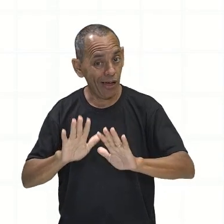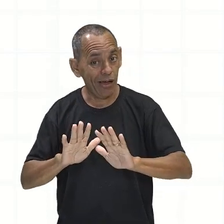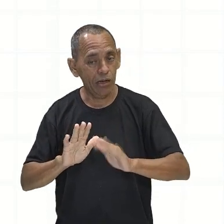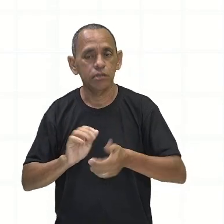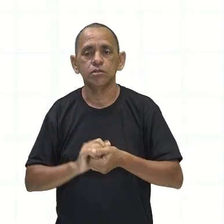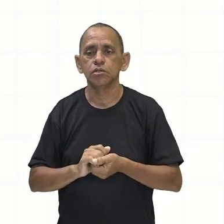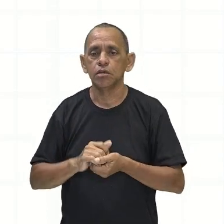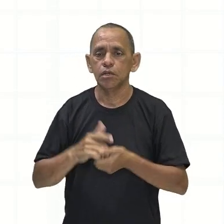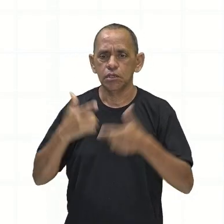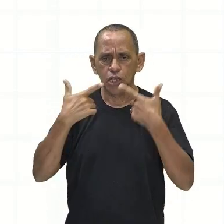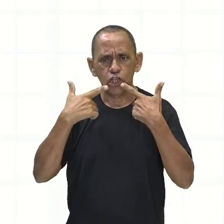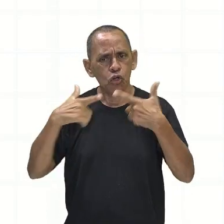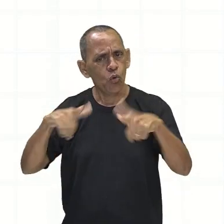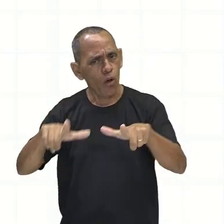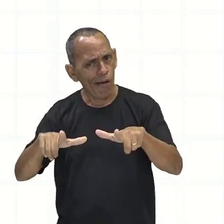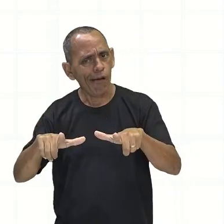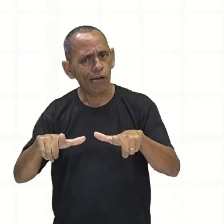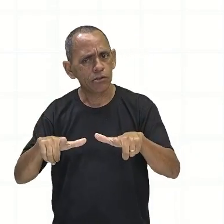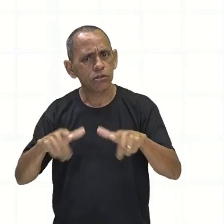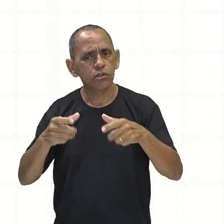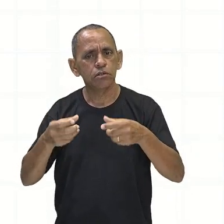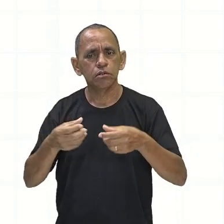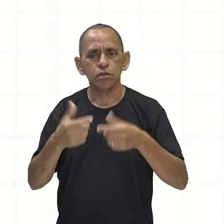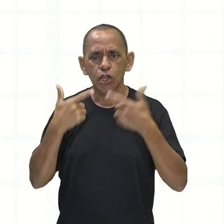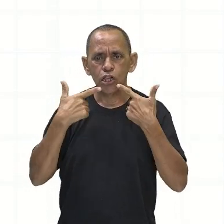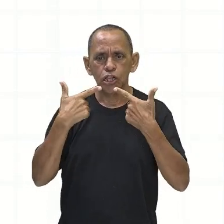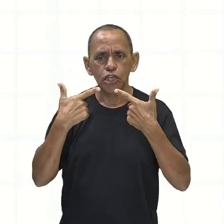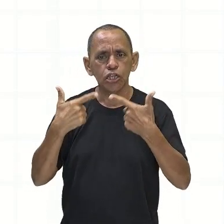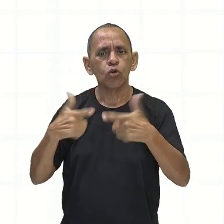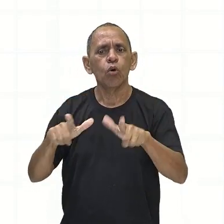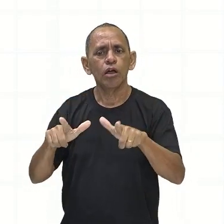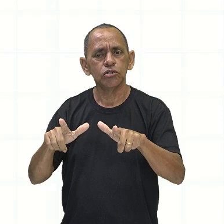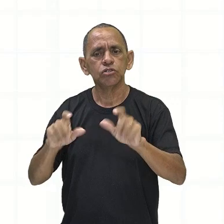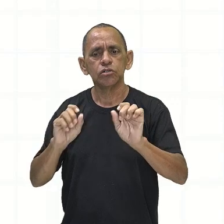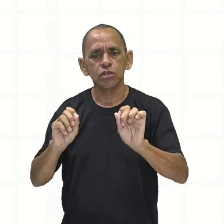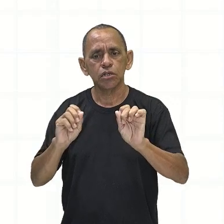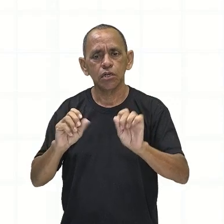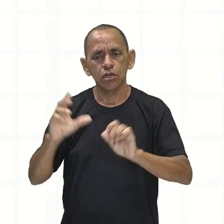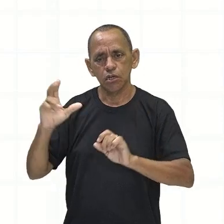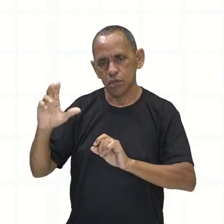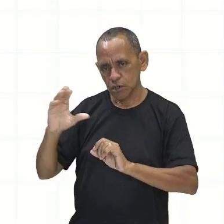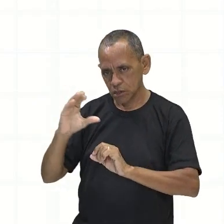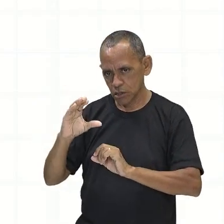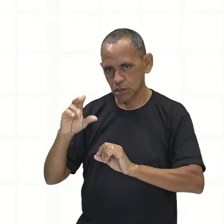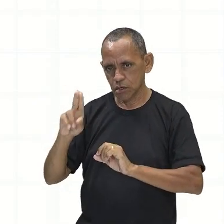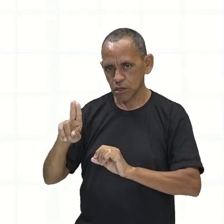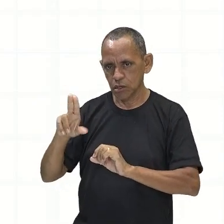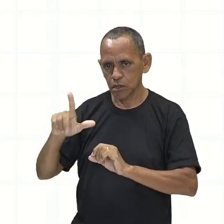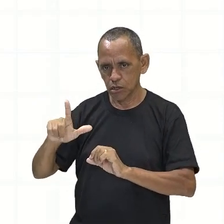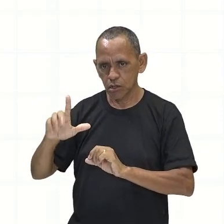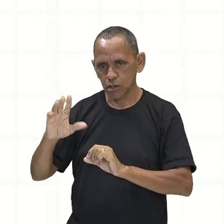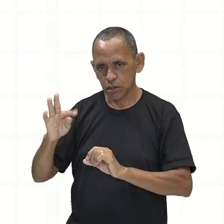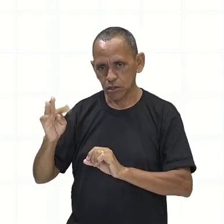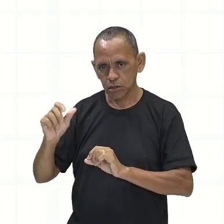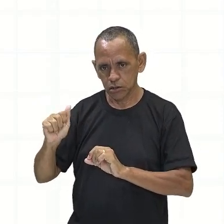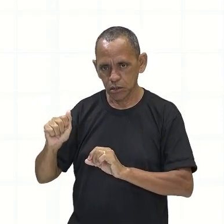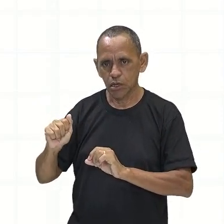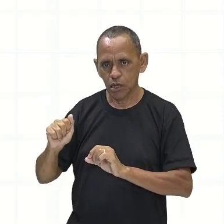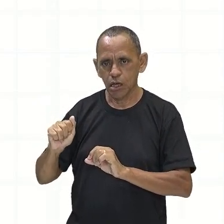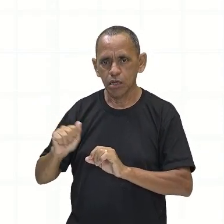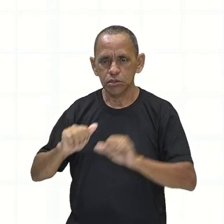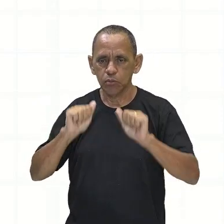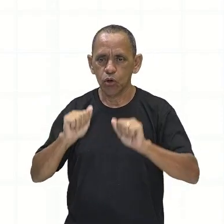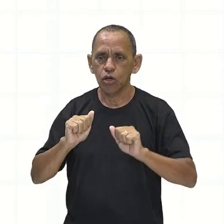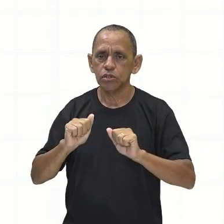linguagem escrita, quando você for fazer uma redação e tudo mais, né, você vai utilizar dessa seguinte forma aqui,